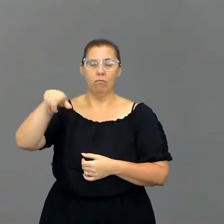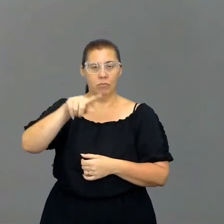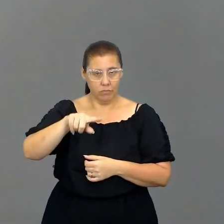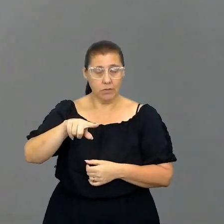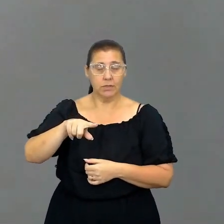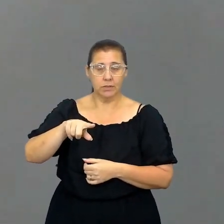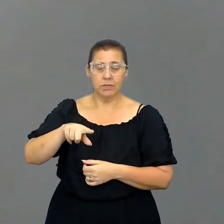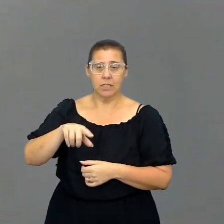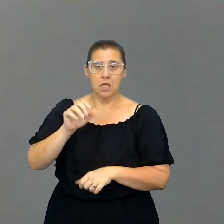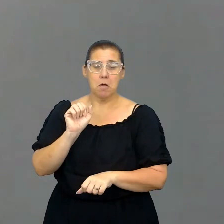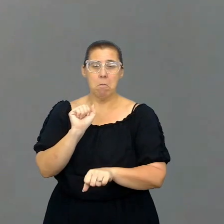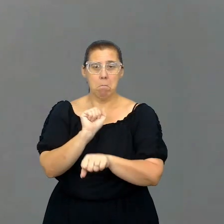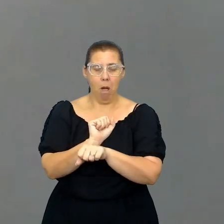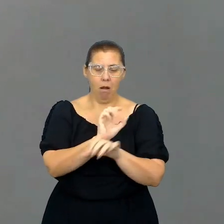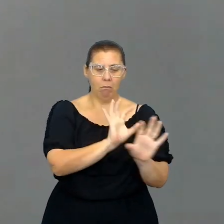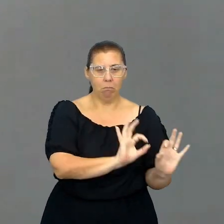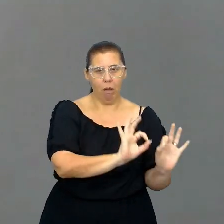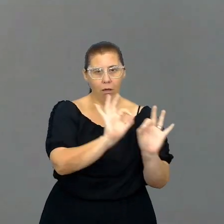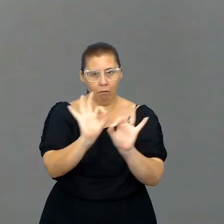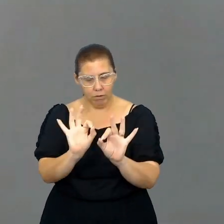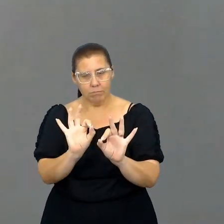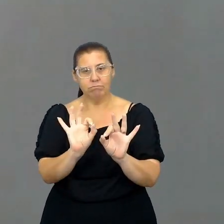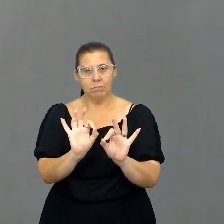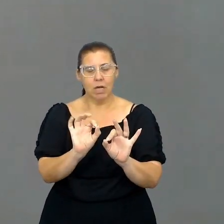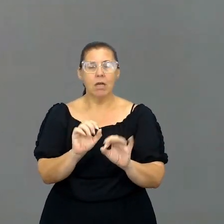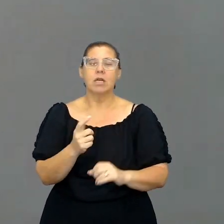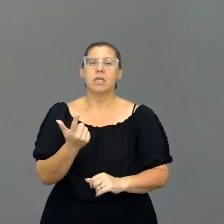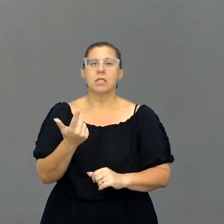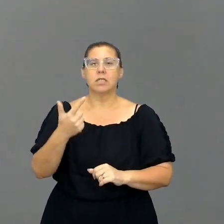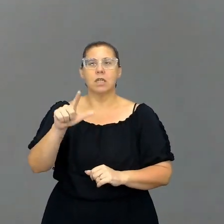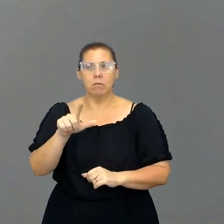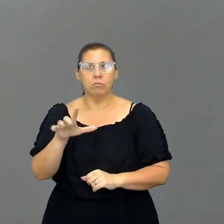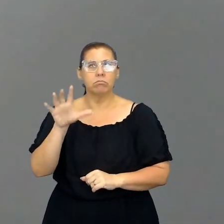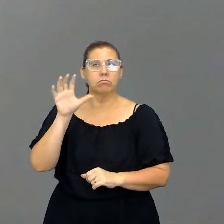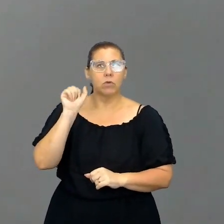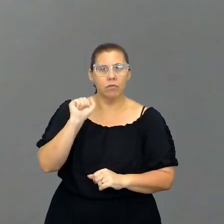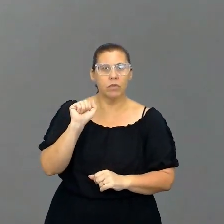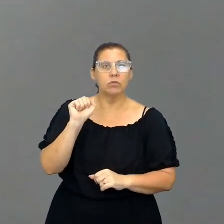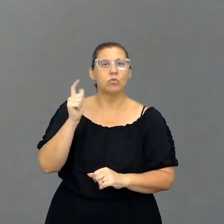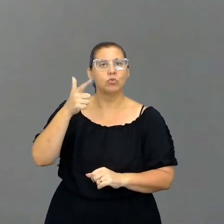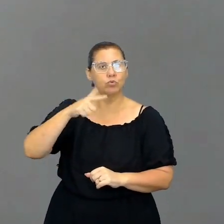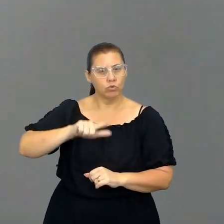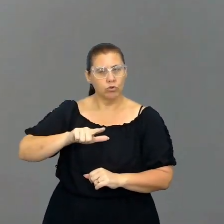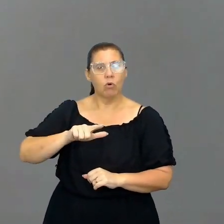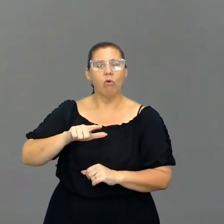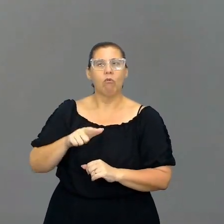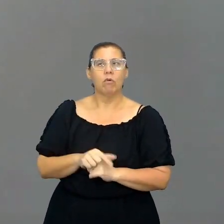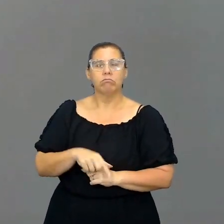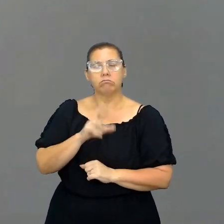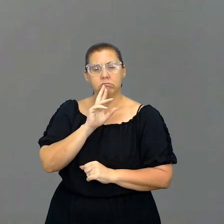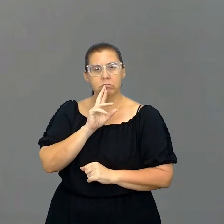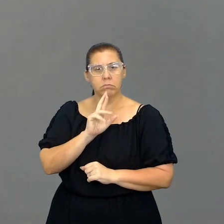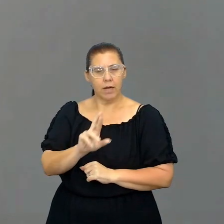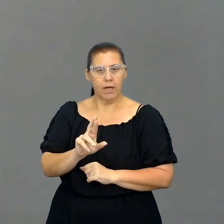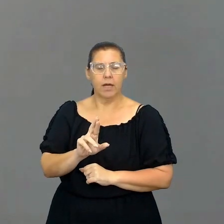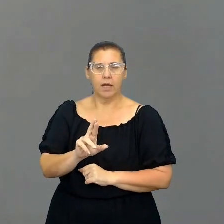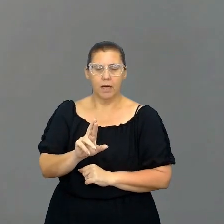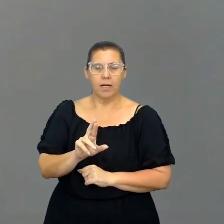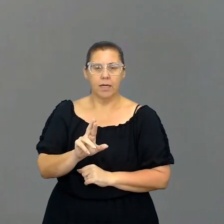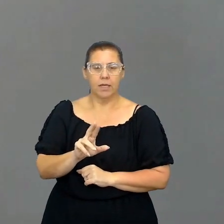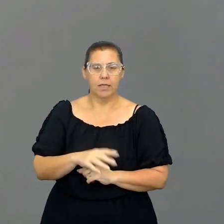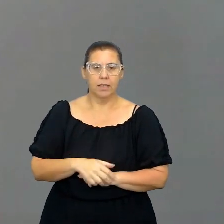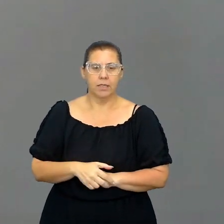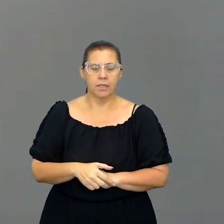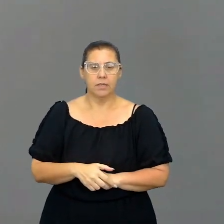vocês pausem um pouquinho esse vídeo e possam depois ouvir uma possível resposta, nunca